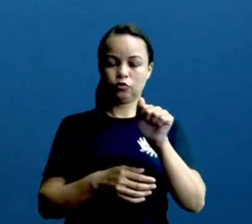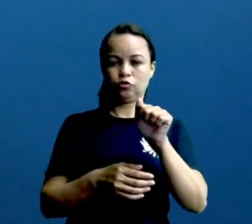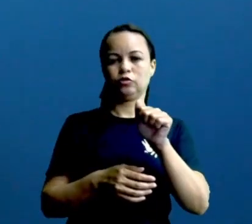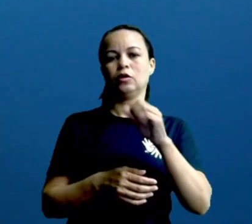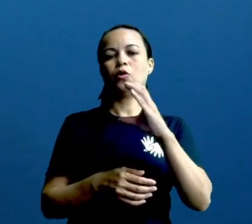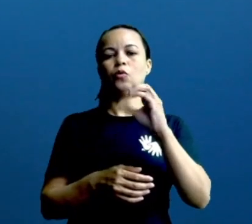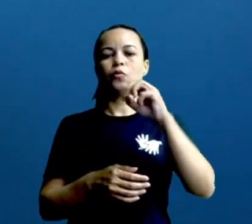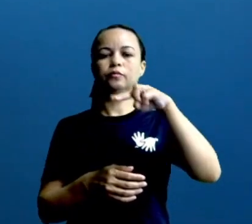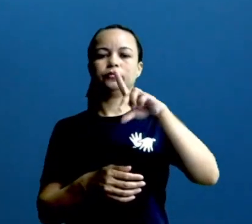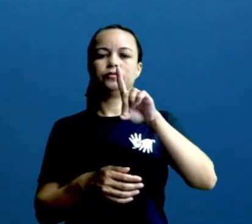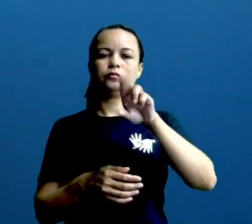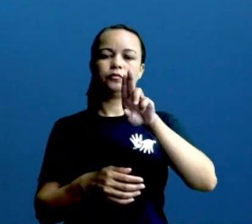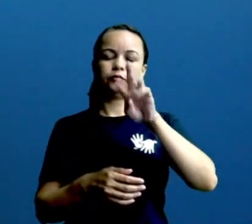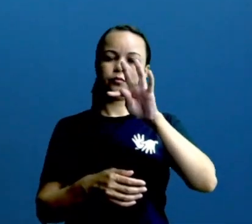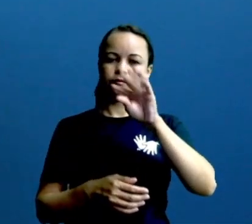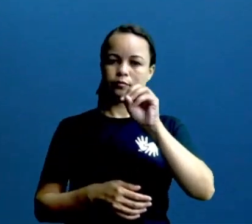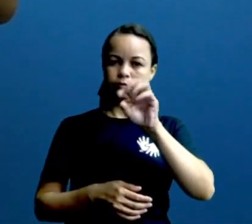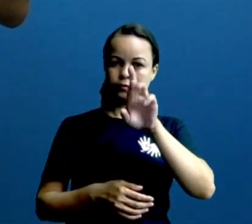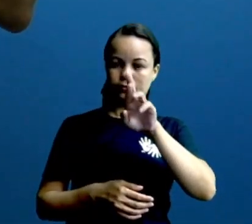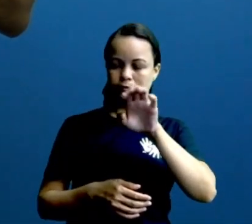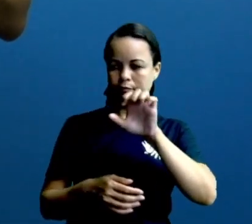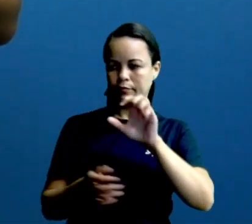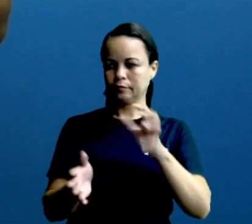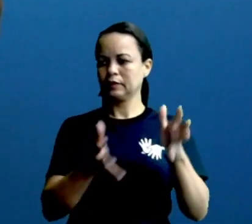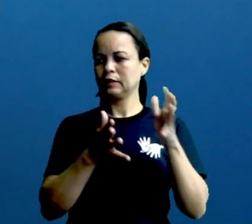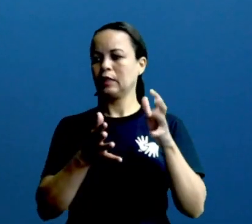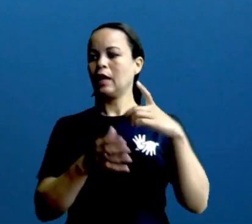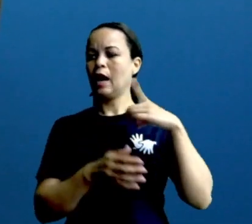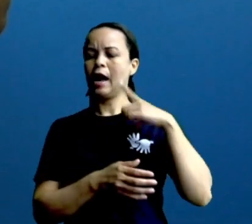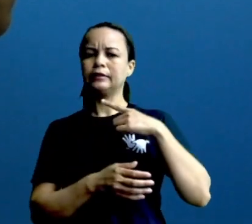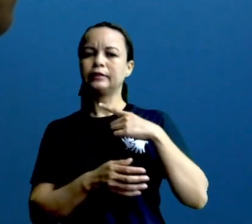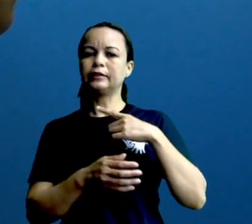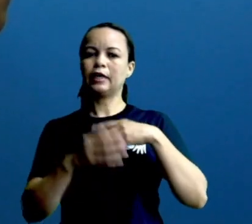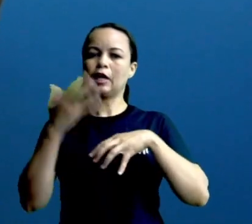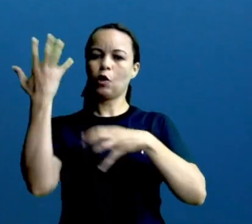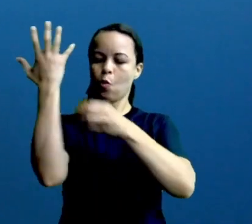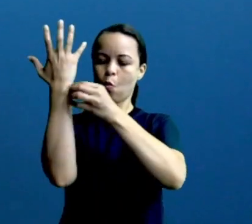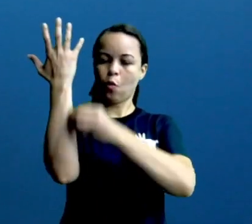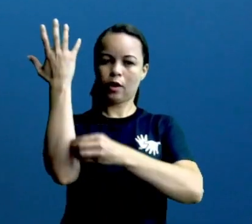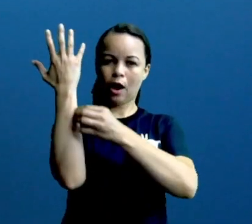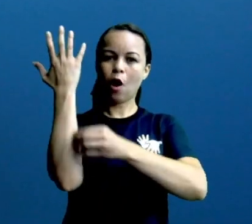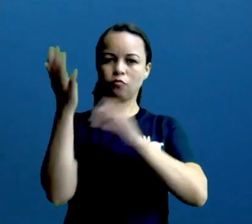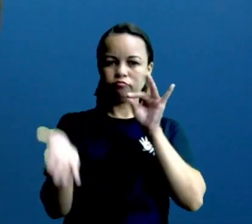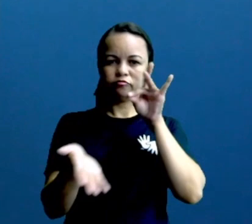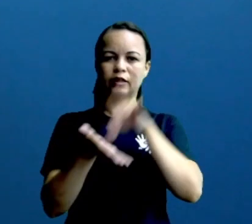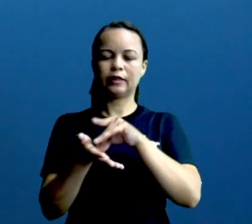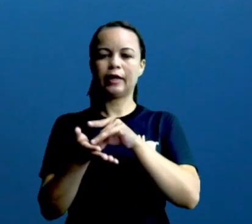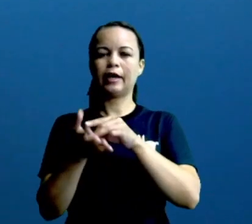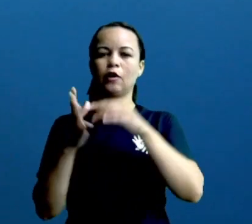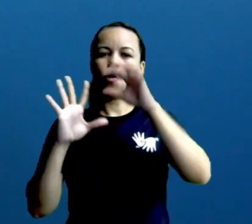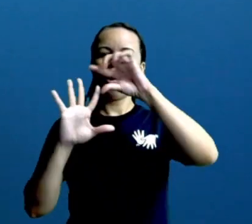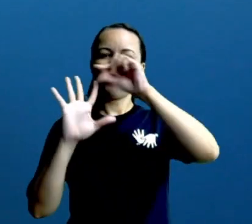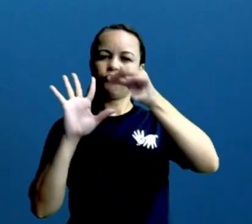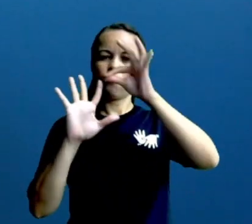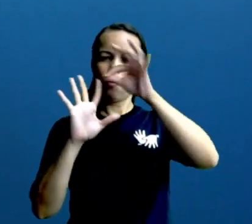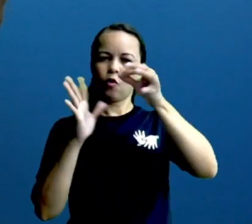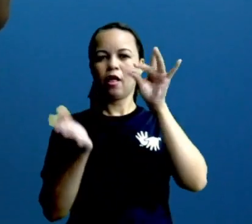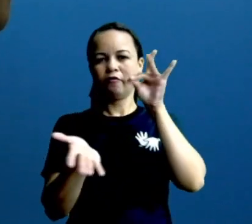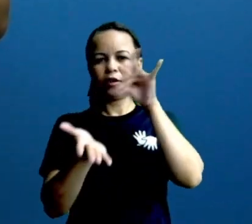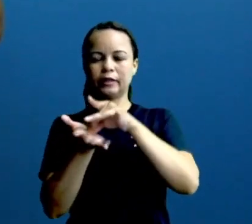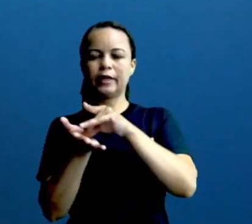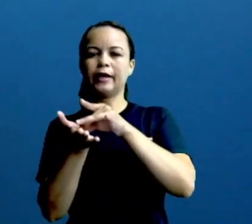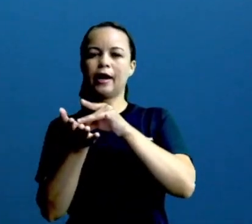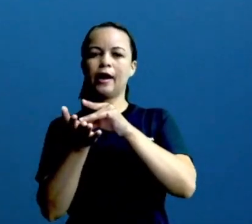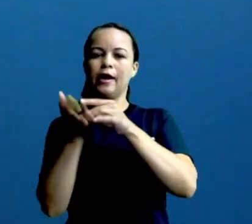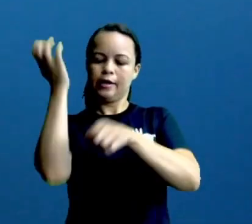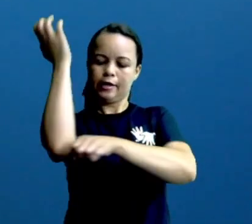E por esta razão esse cara passa a ter caule verdadeiro, folha verdadeiro e raiz verdadeira. Tá